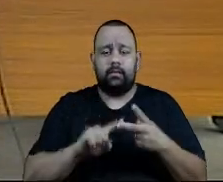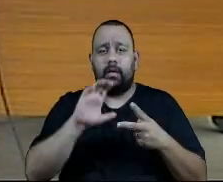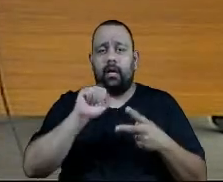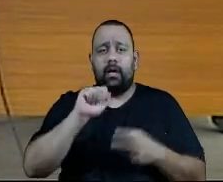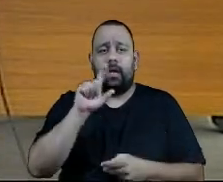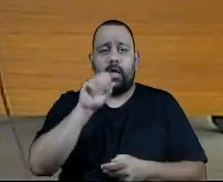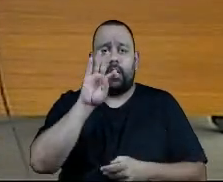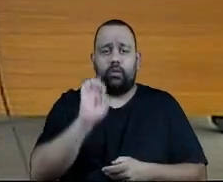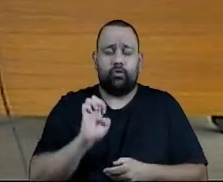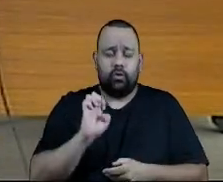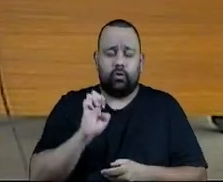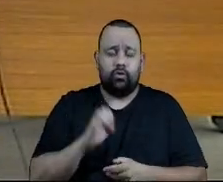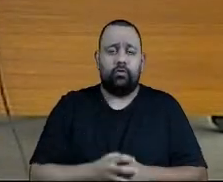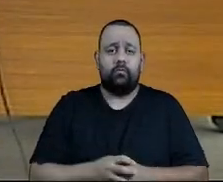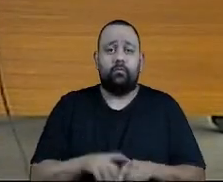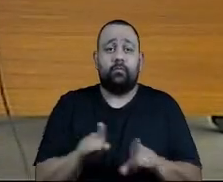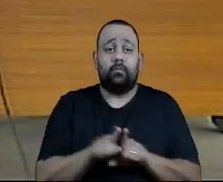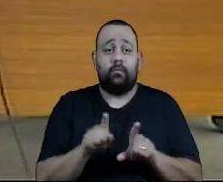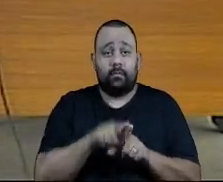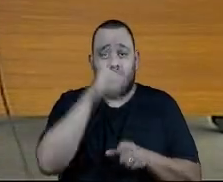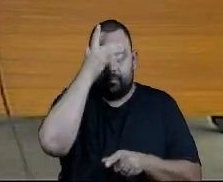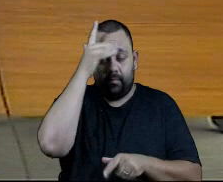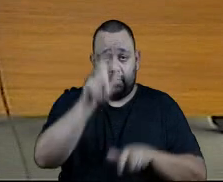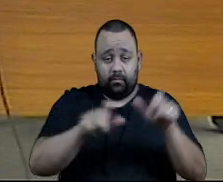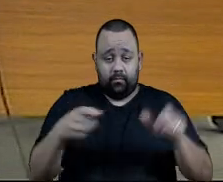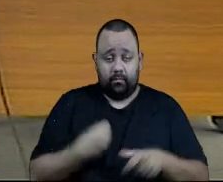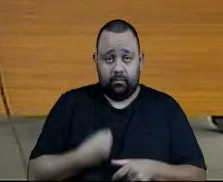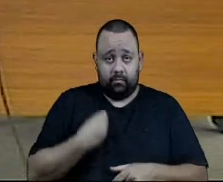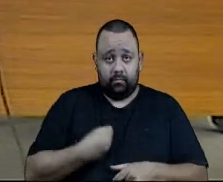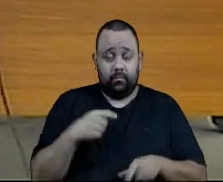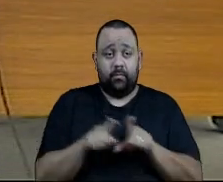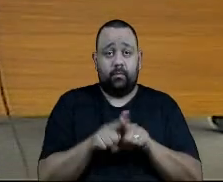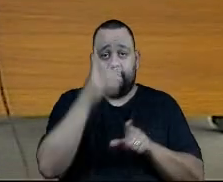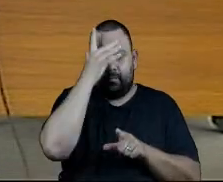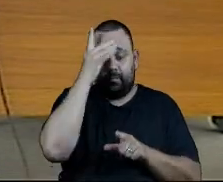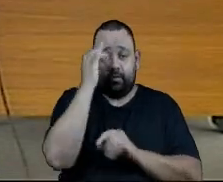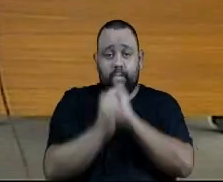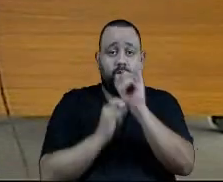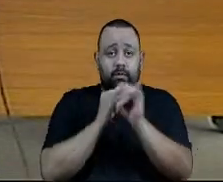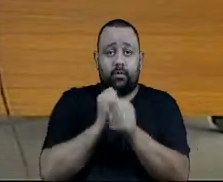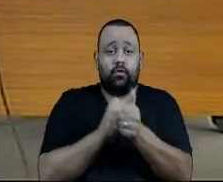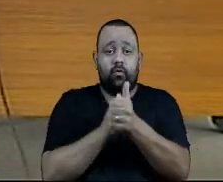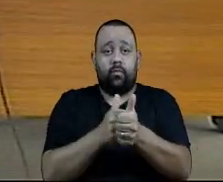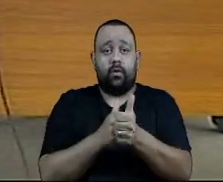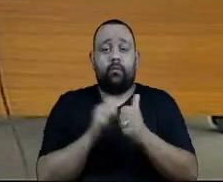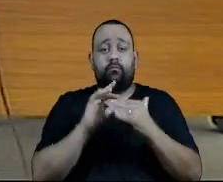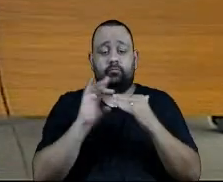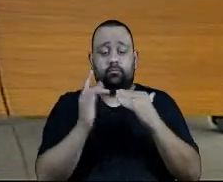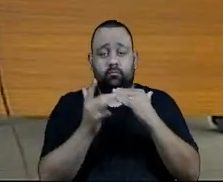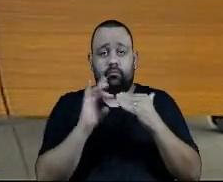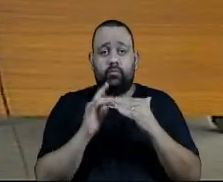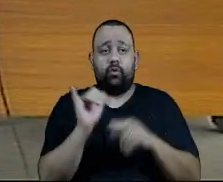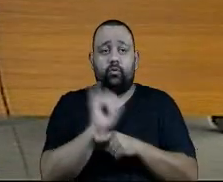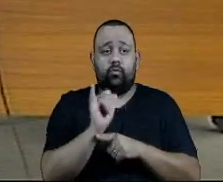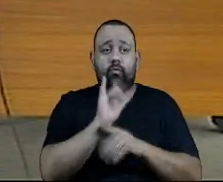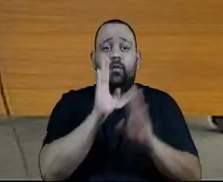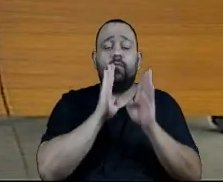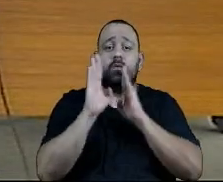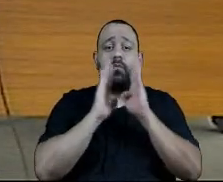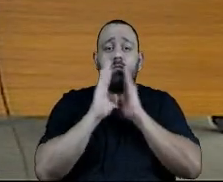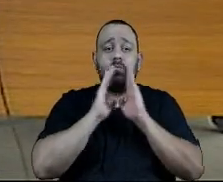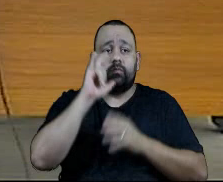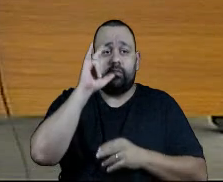presente, senhor vereador Carlos Casotti. Boa tarde, imprensa local. Boa tarde, internautas que nos acompanham pelas redes sociais,